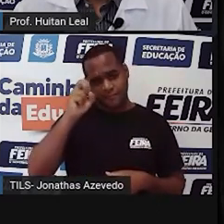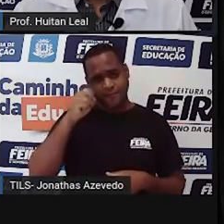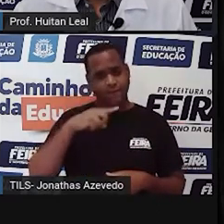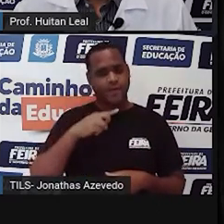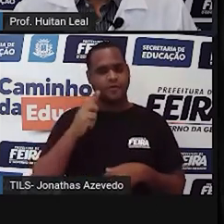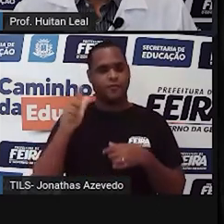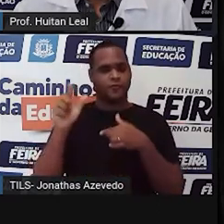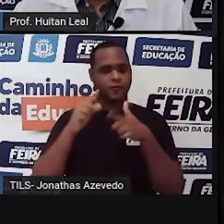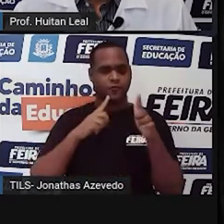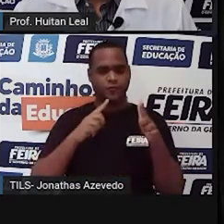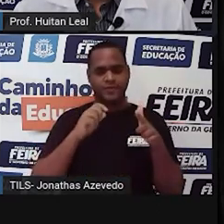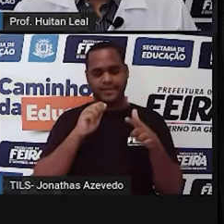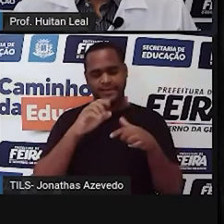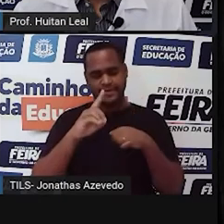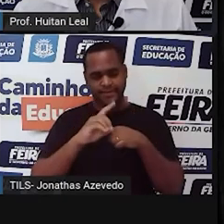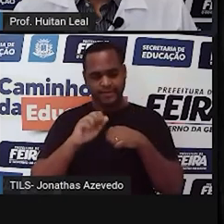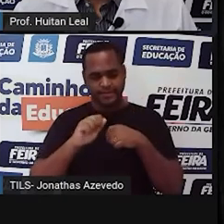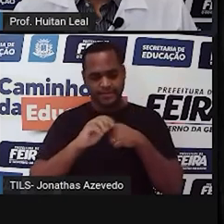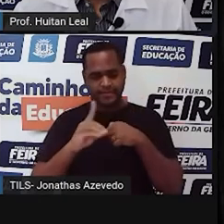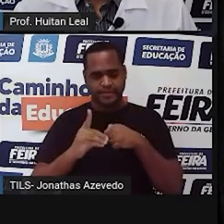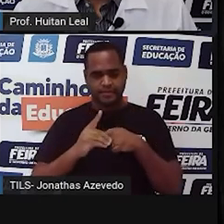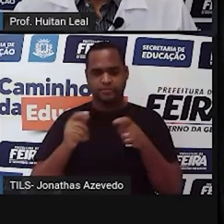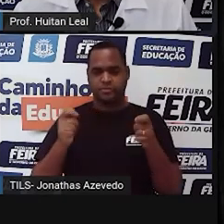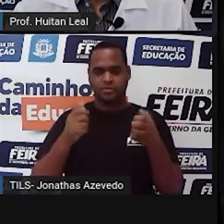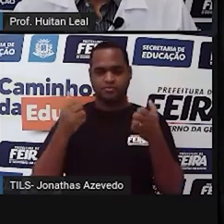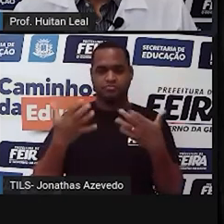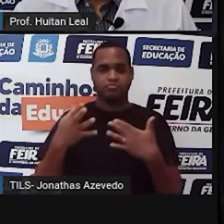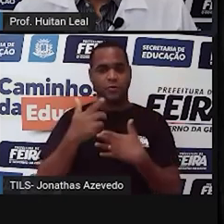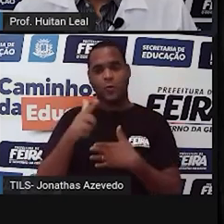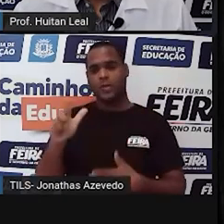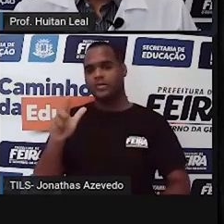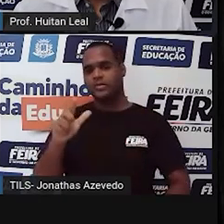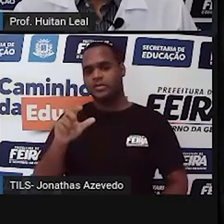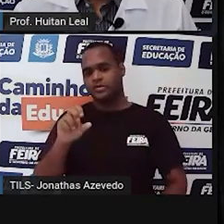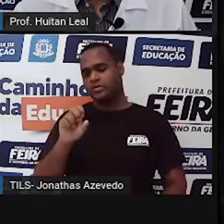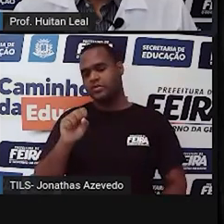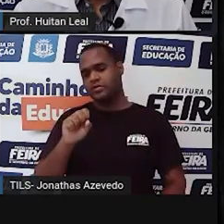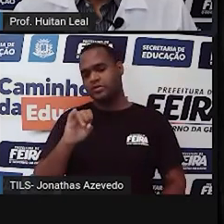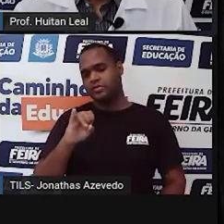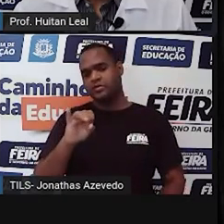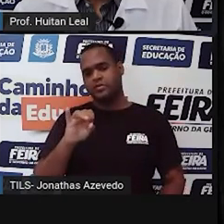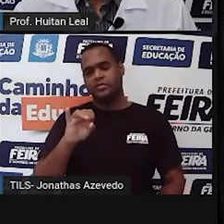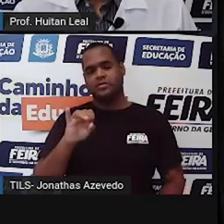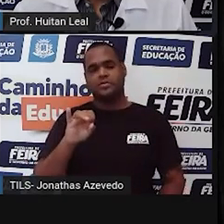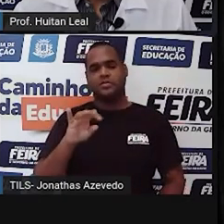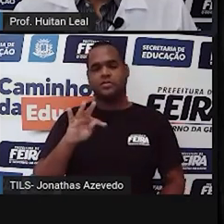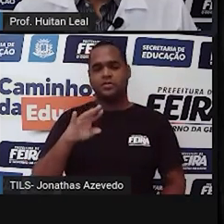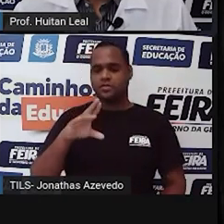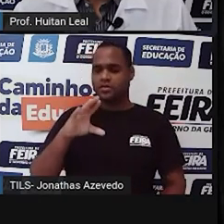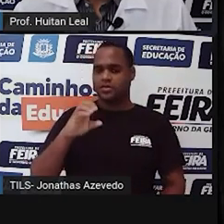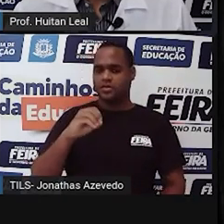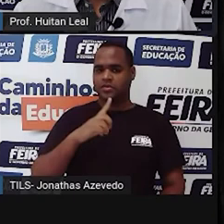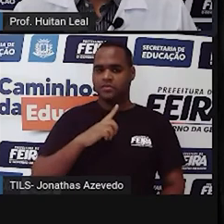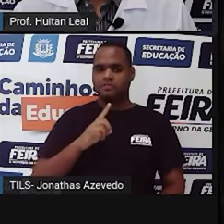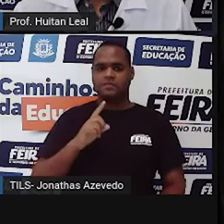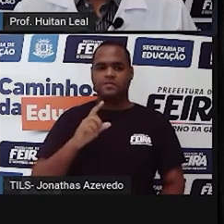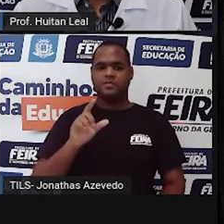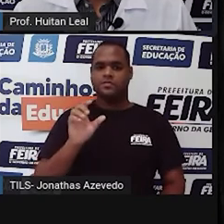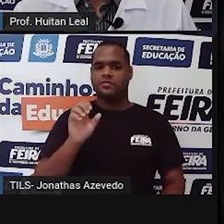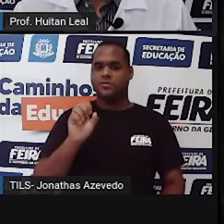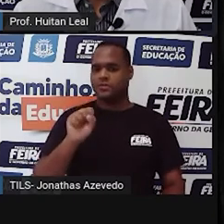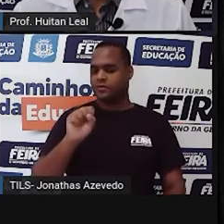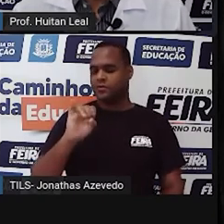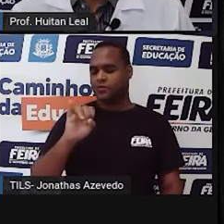por outro advérbio. Já no caso do sintético, a presença do sufixo é que indica o grau. Sufixo